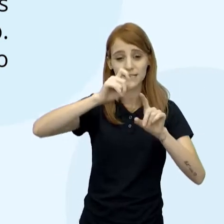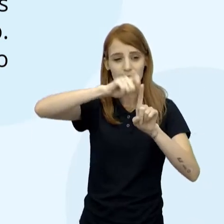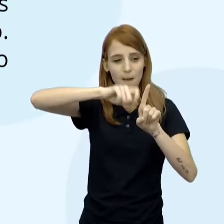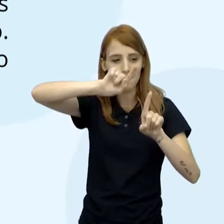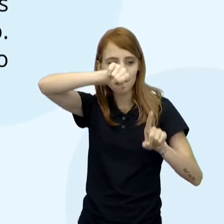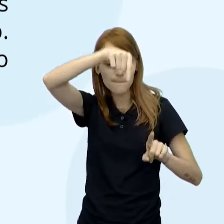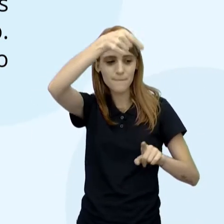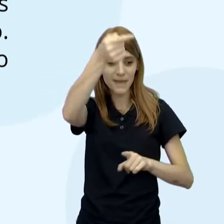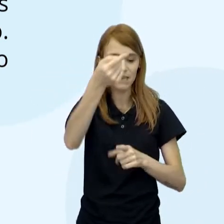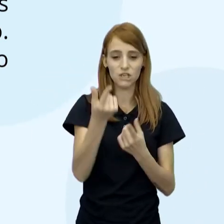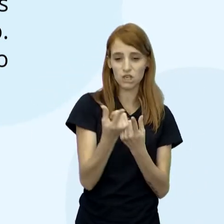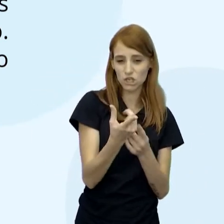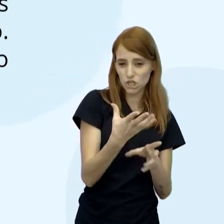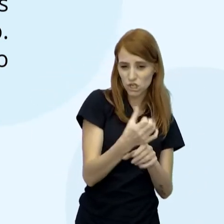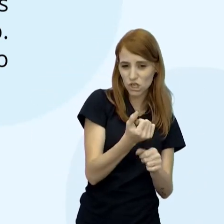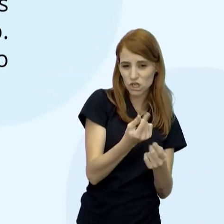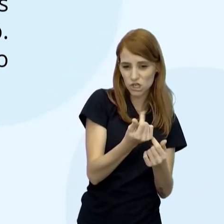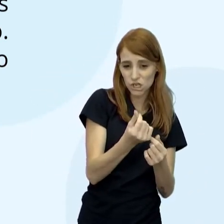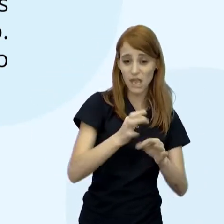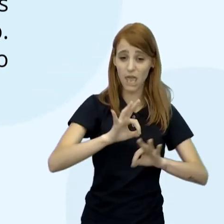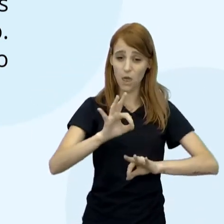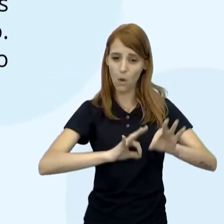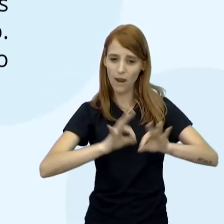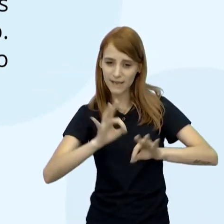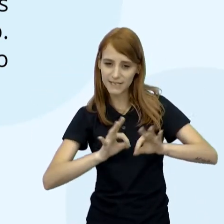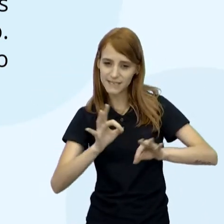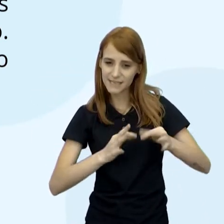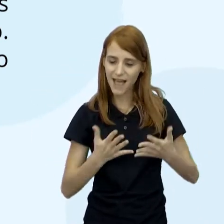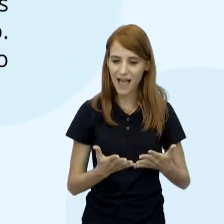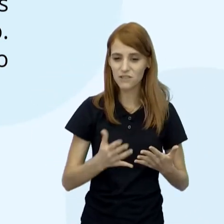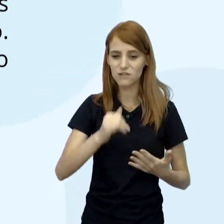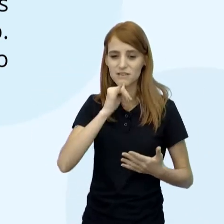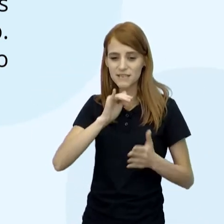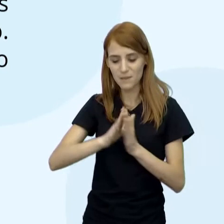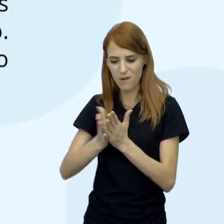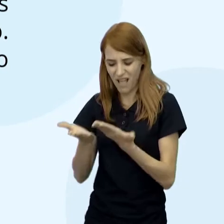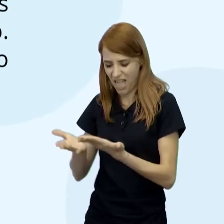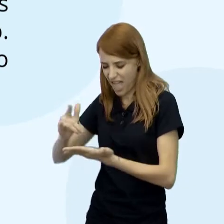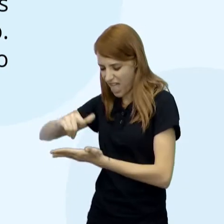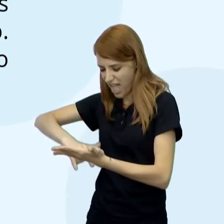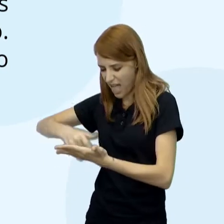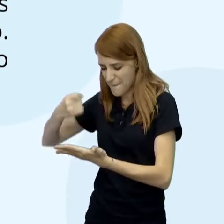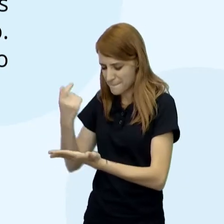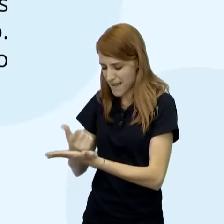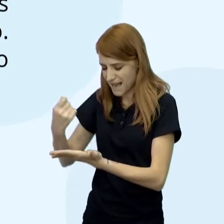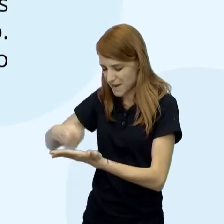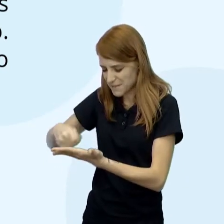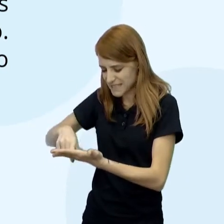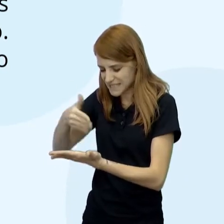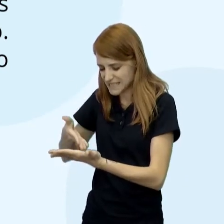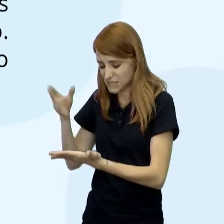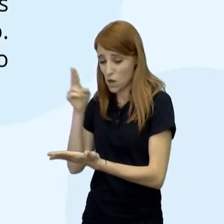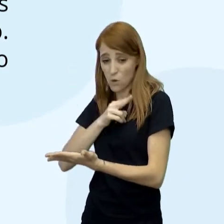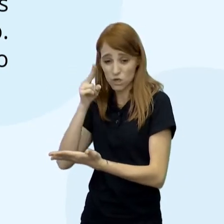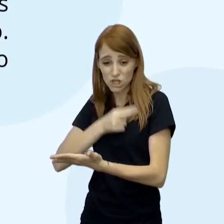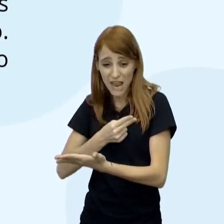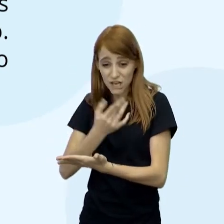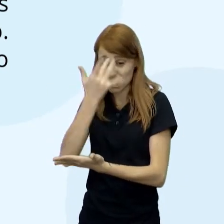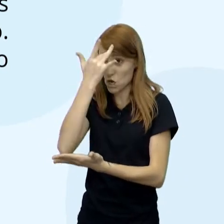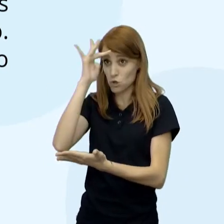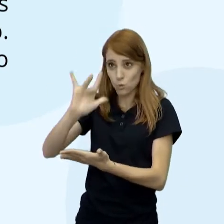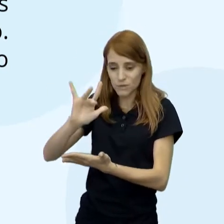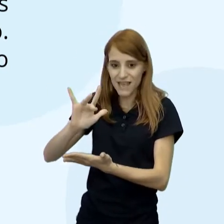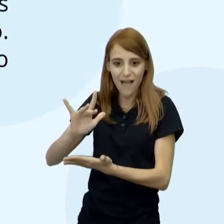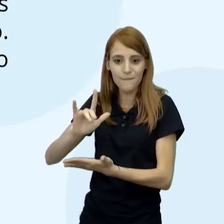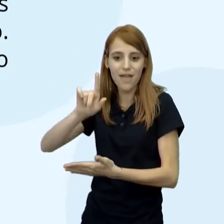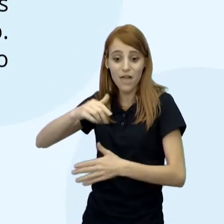cartas. Então, aquelas cartinhas lá que a gente leu, tinha multa para pagar e multa não é um valor previsto, não é um valor previsto, ele é um valor